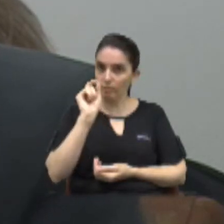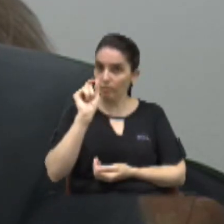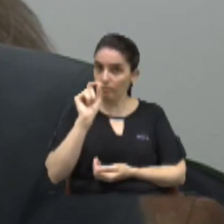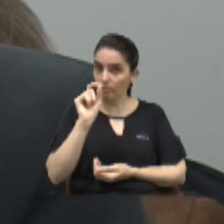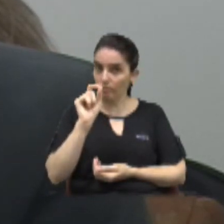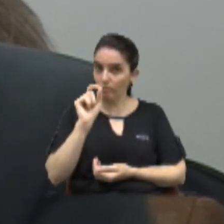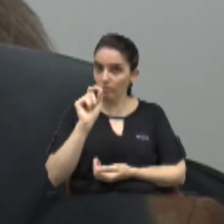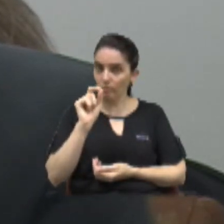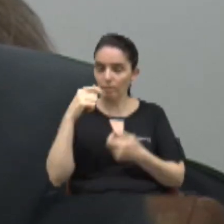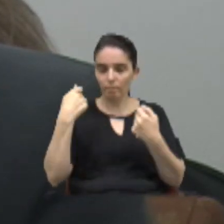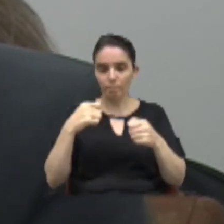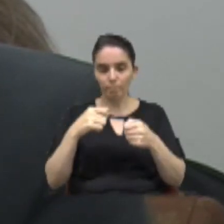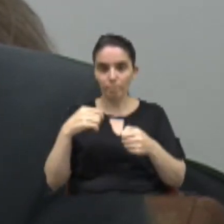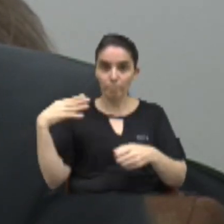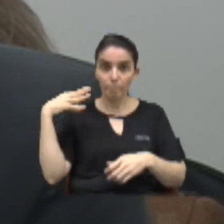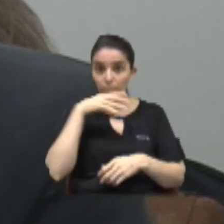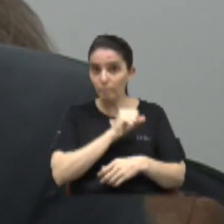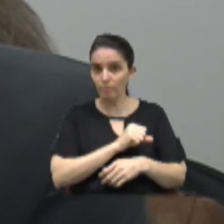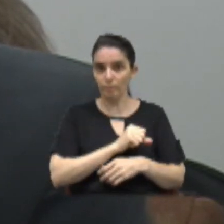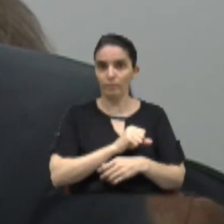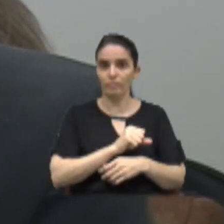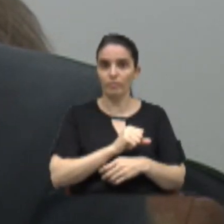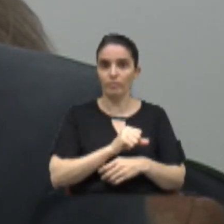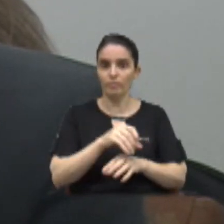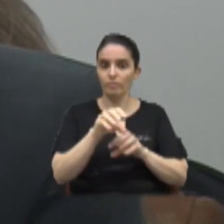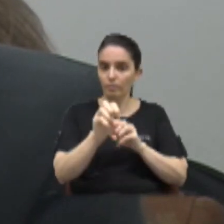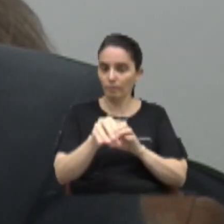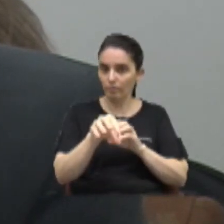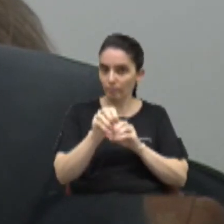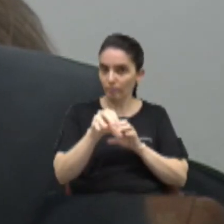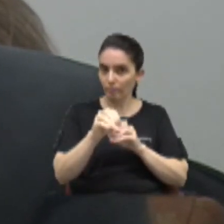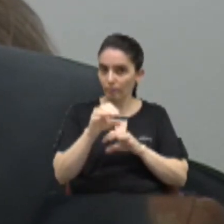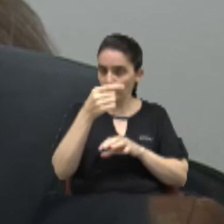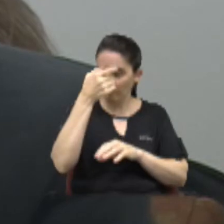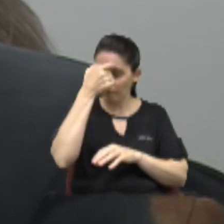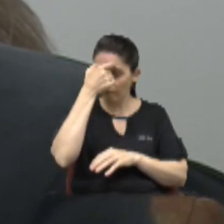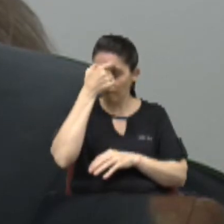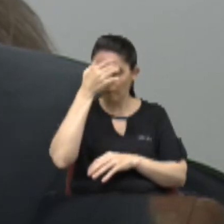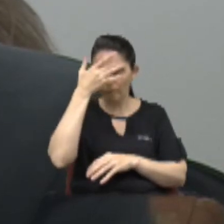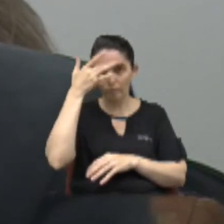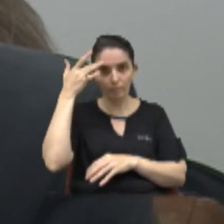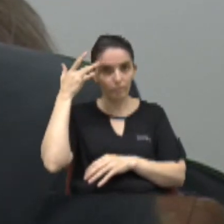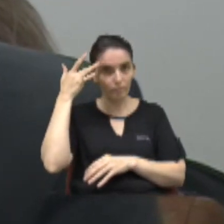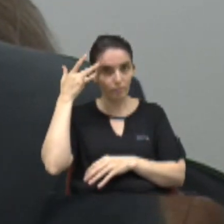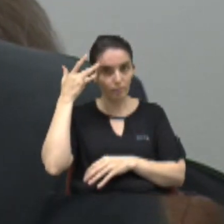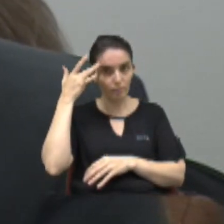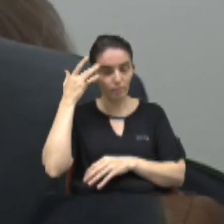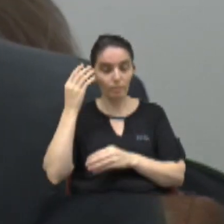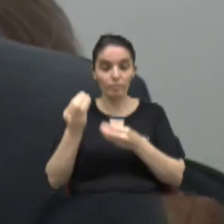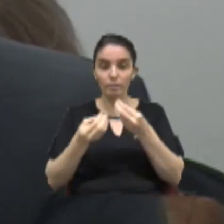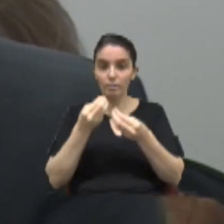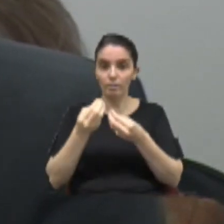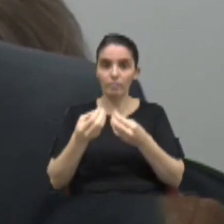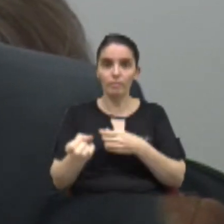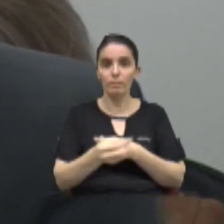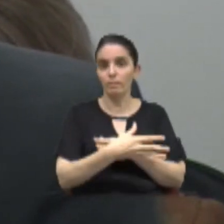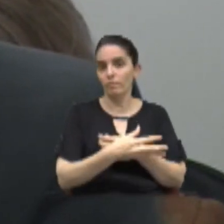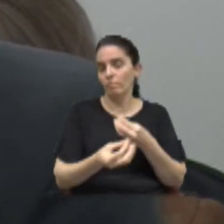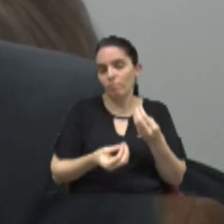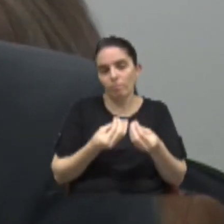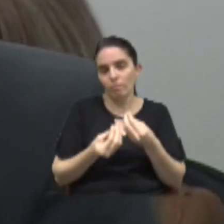tempo a perder. Nós temos que instruir e conscientizar as pessoas do novo método. Não tem por onde